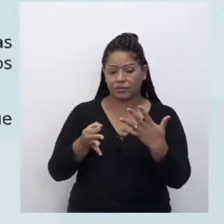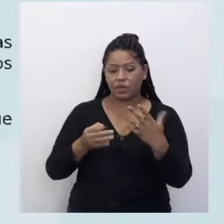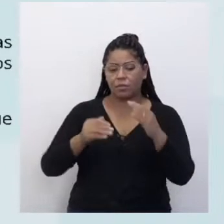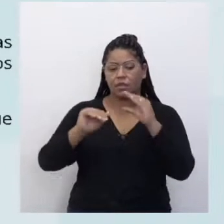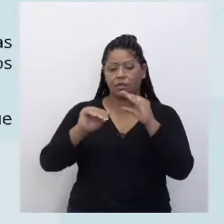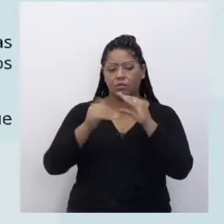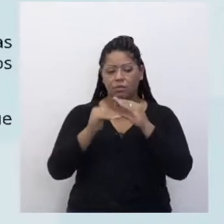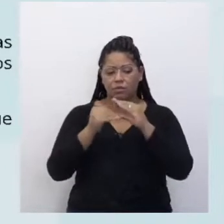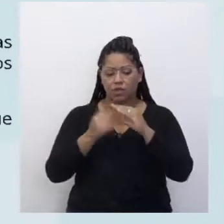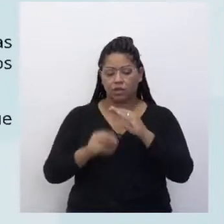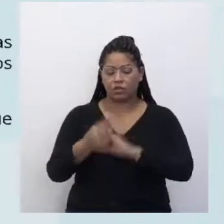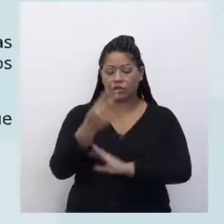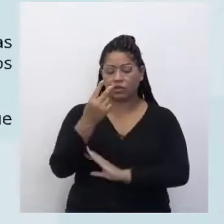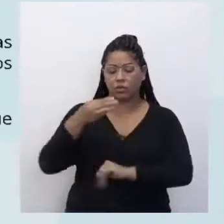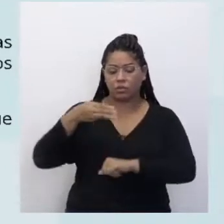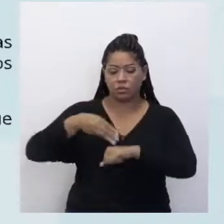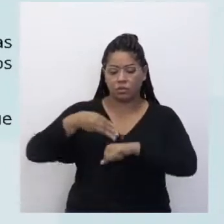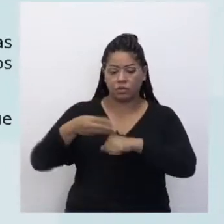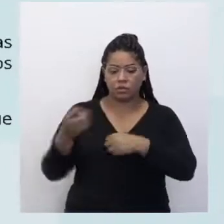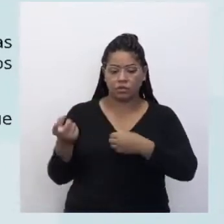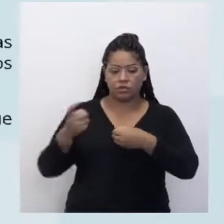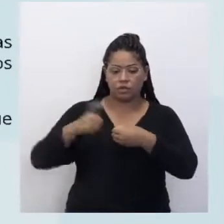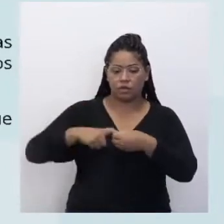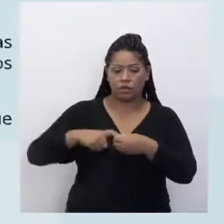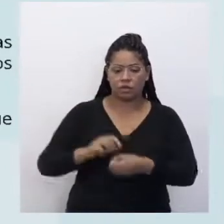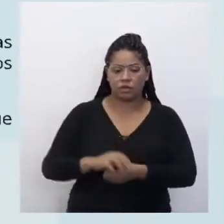chat. Em 2 minutos a gente volta.